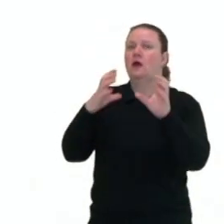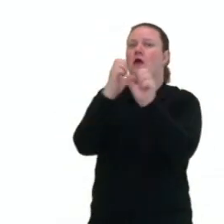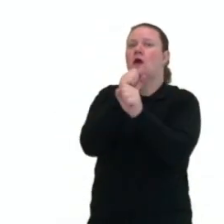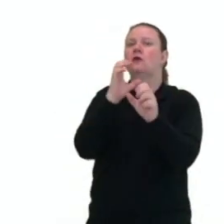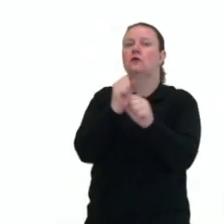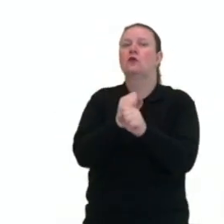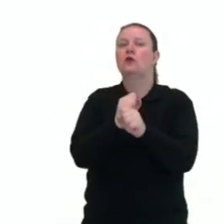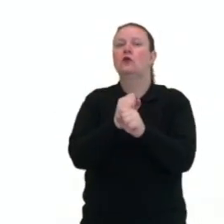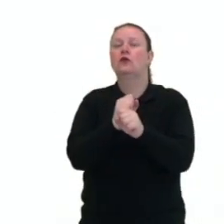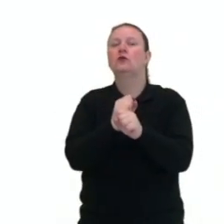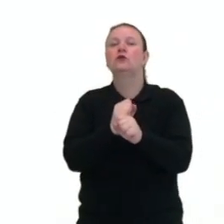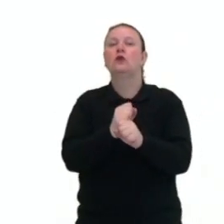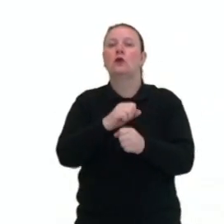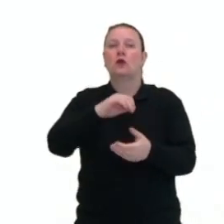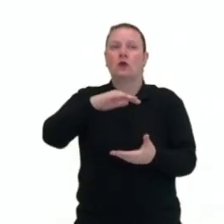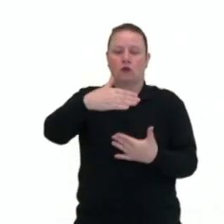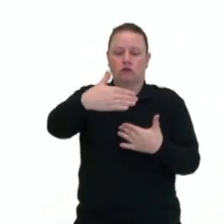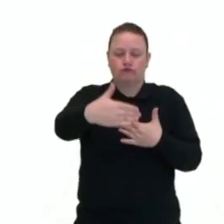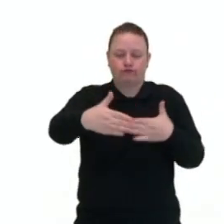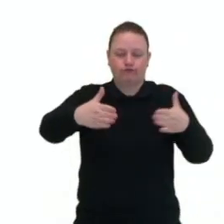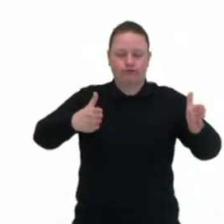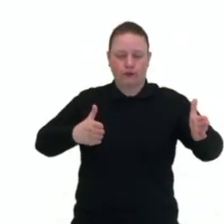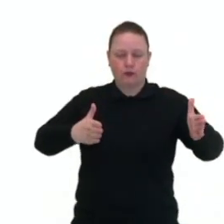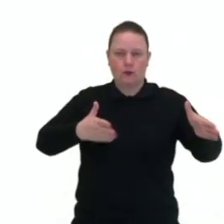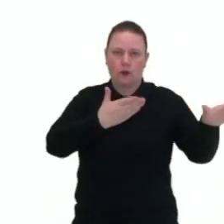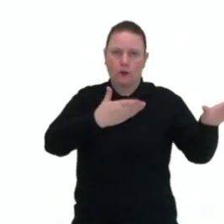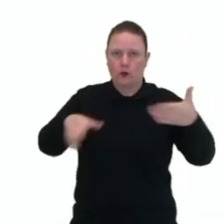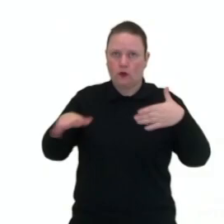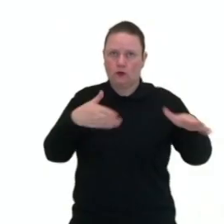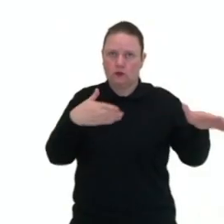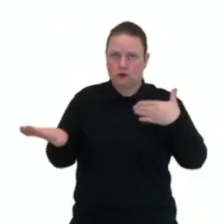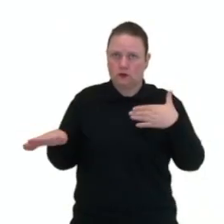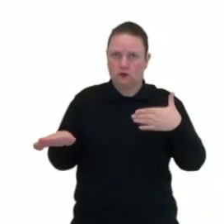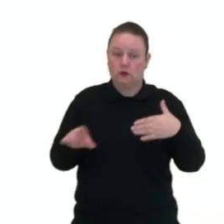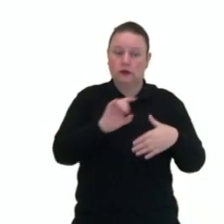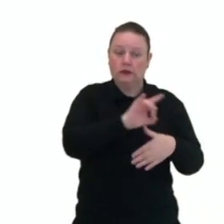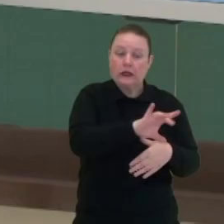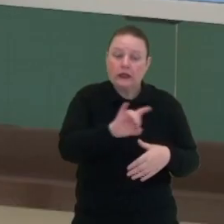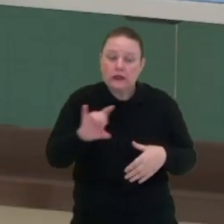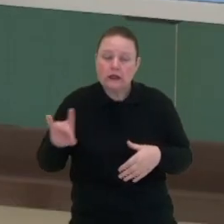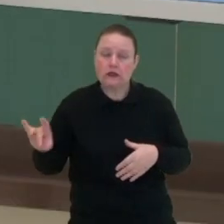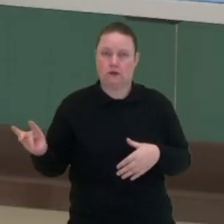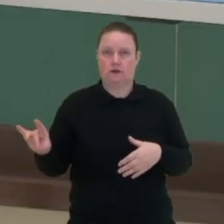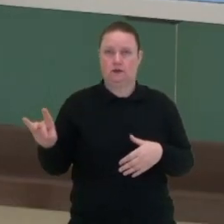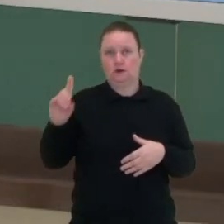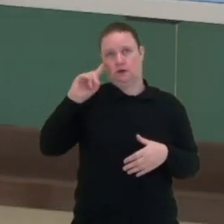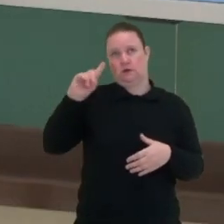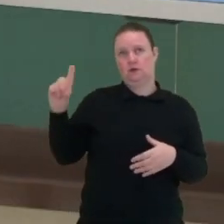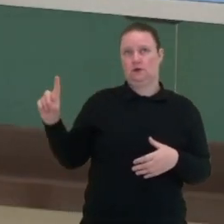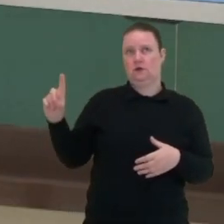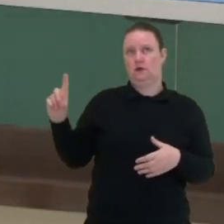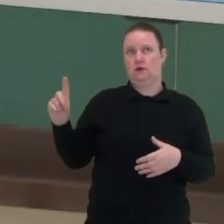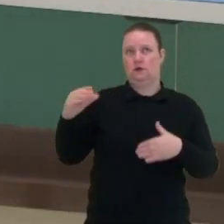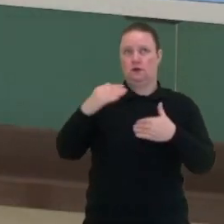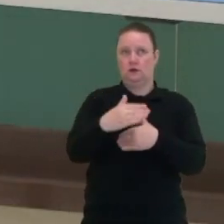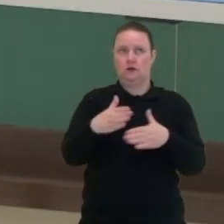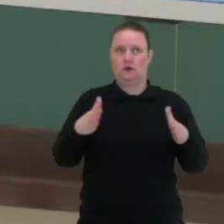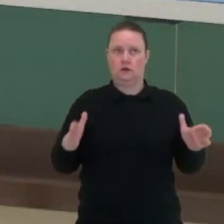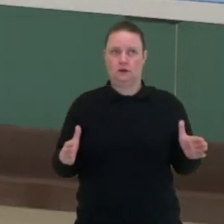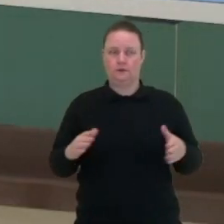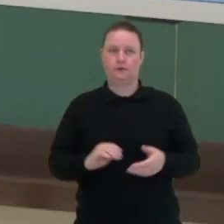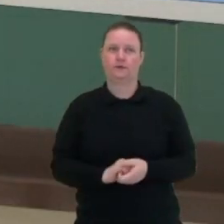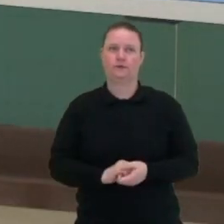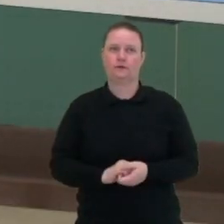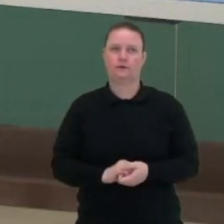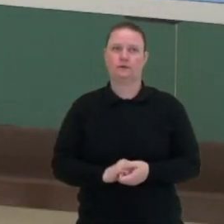no mínimo na produção de cada caixa. Então vamos dar uma olhadinha no formato dessa caixa,